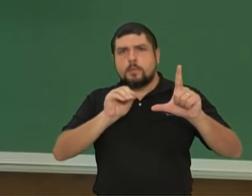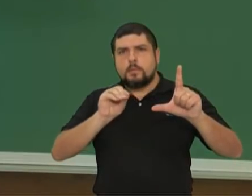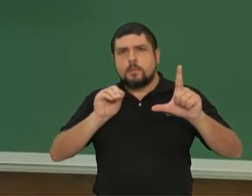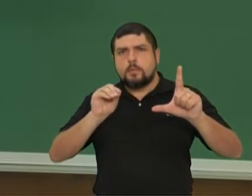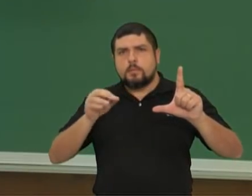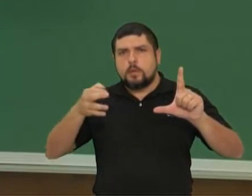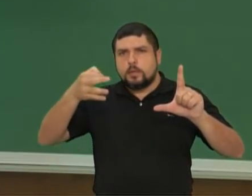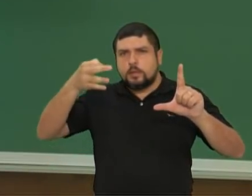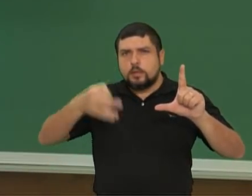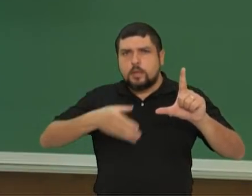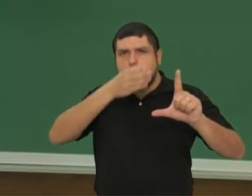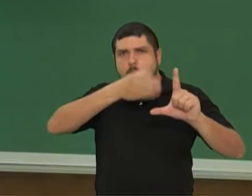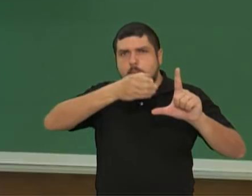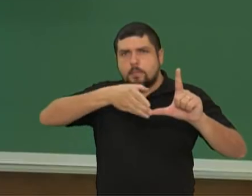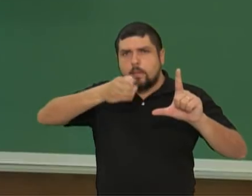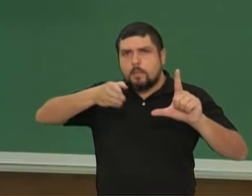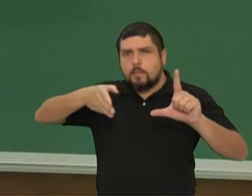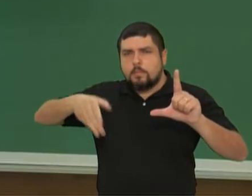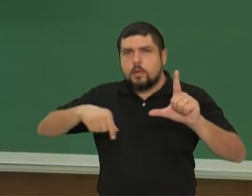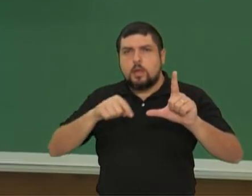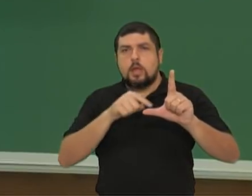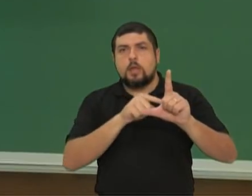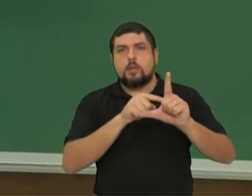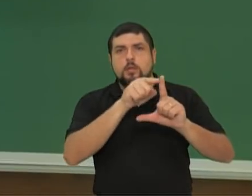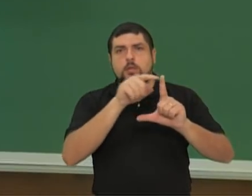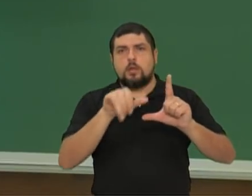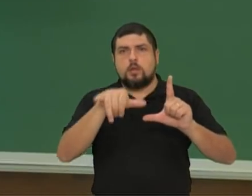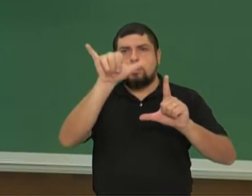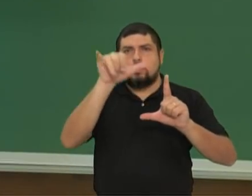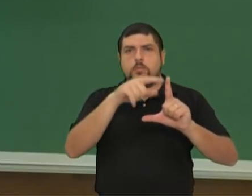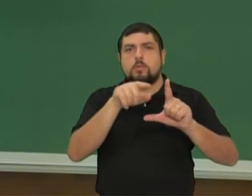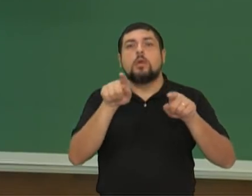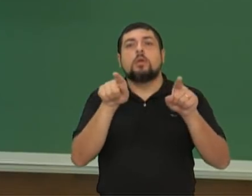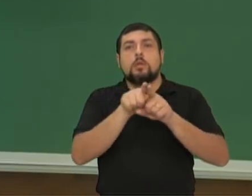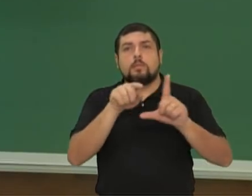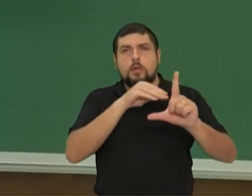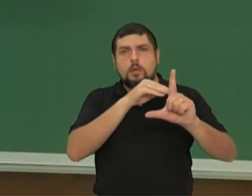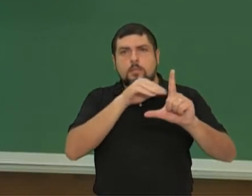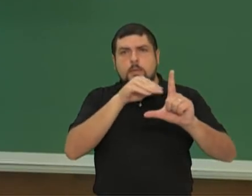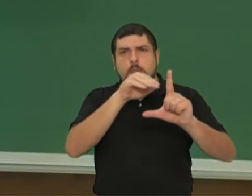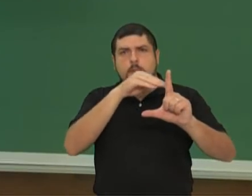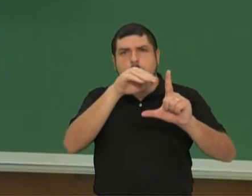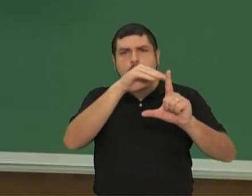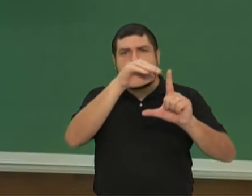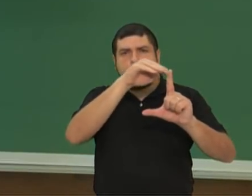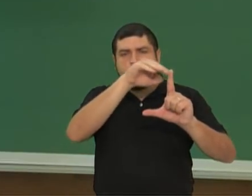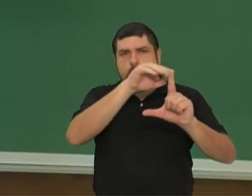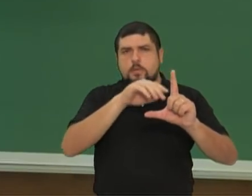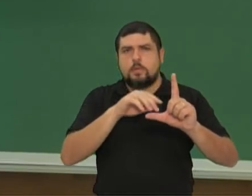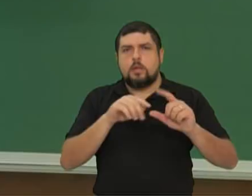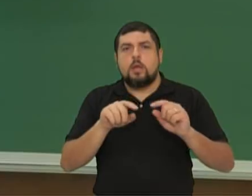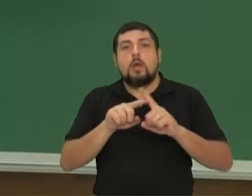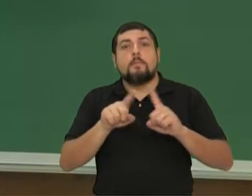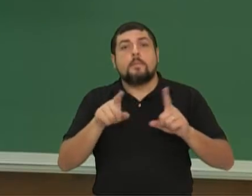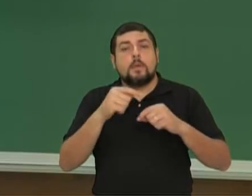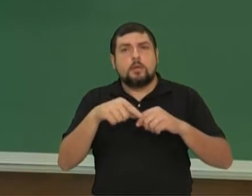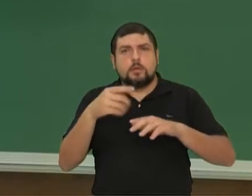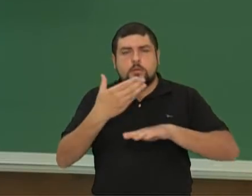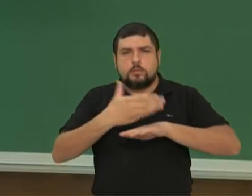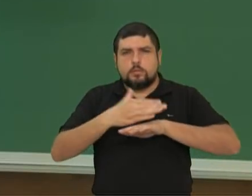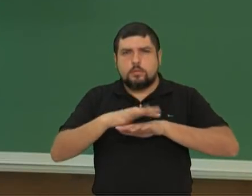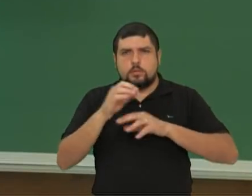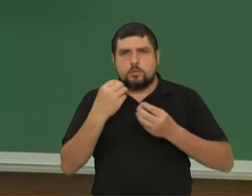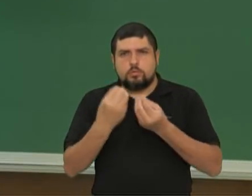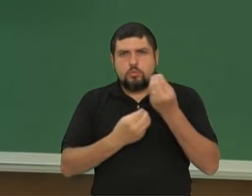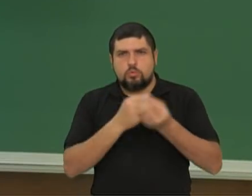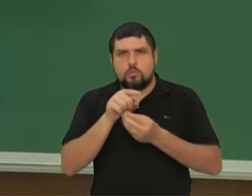divisões certinhas em y. Aqui não necessariamente, porque nós estamos trabalhando com valores mais de esboço gráfico, mas fica interessante